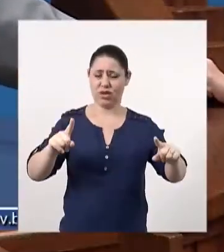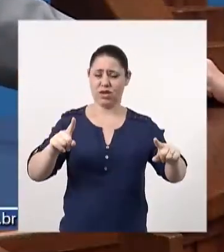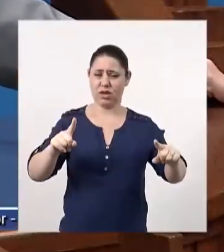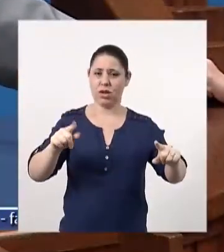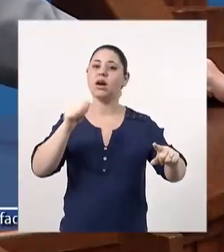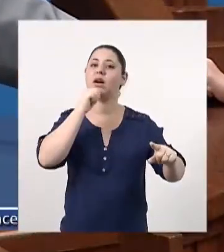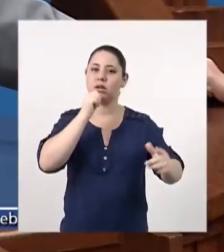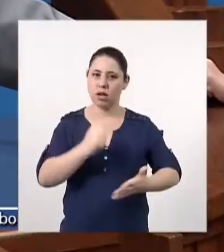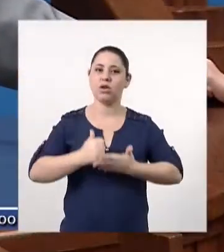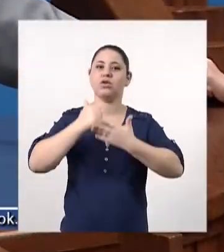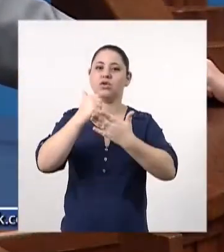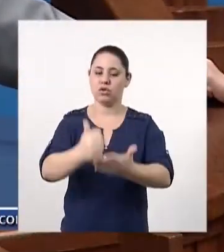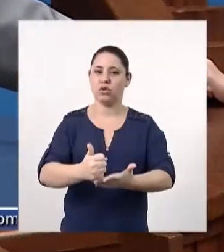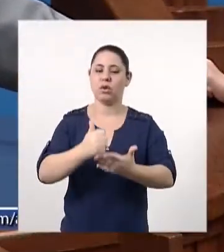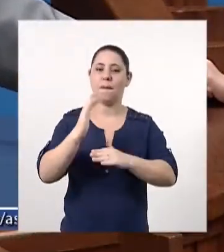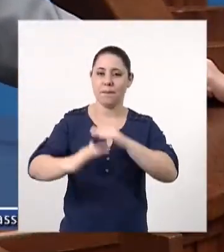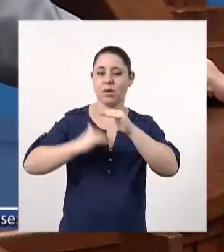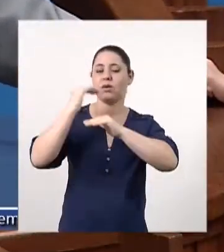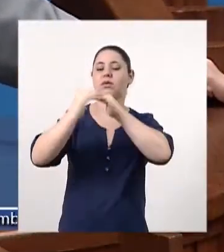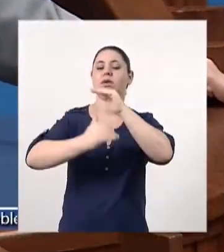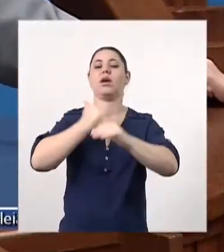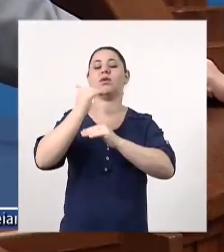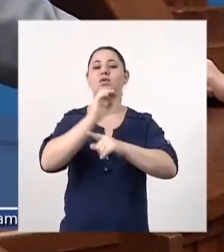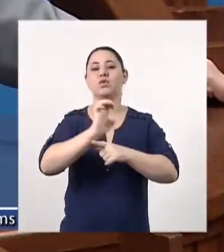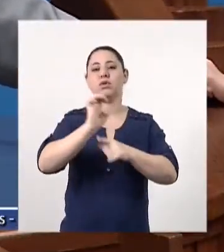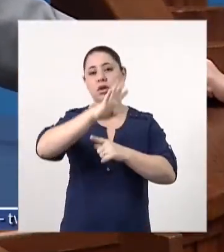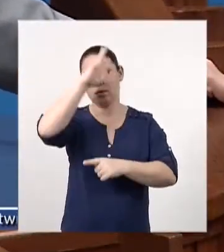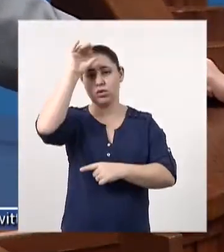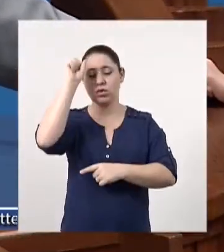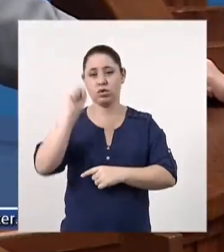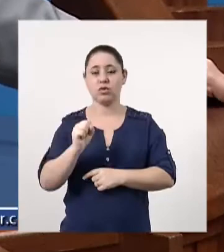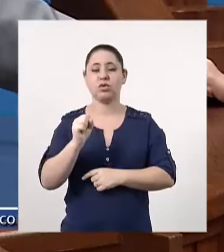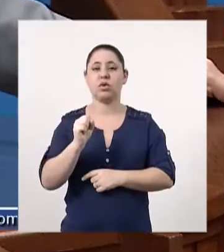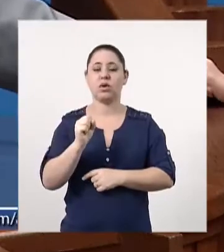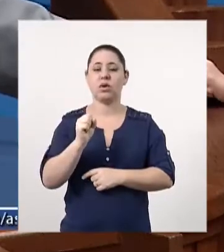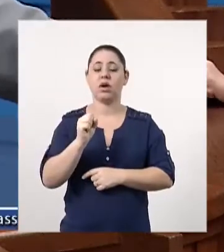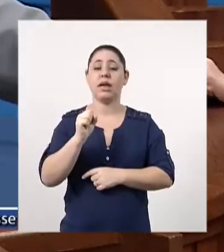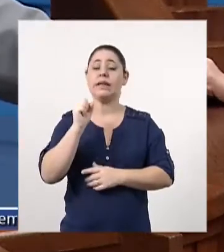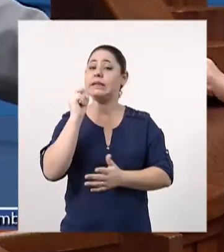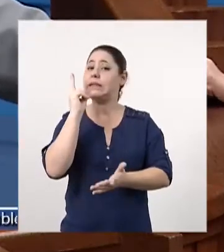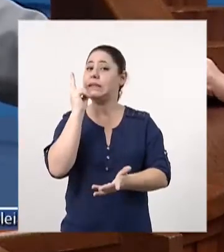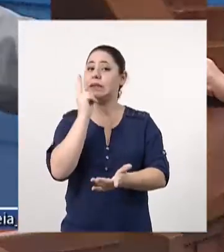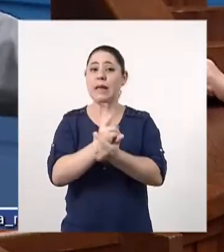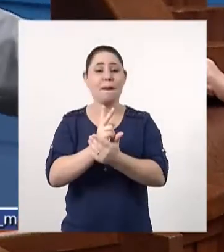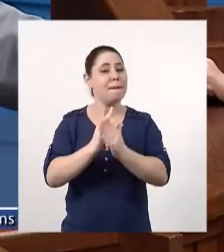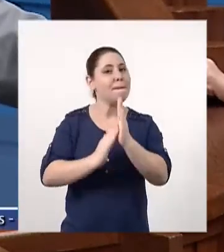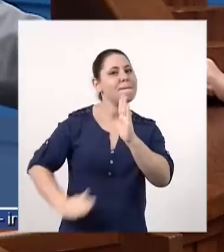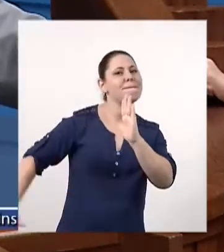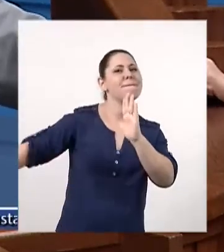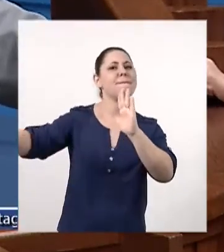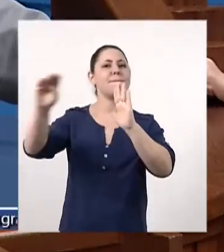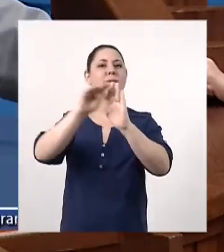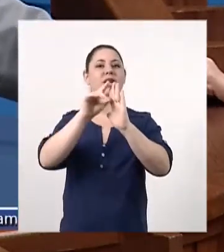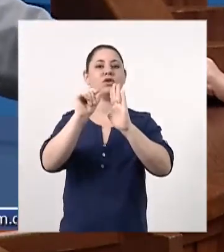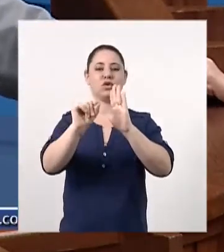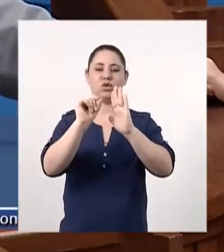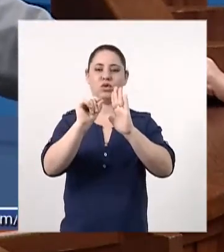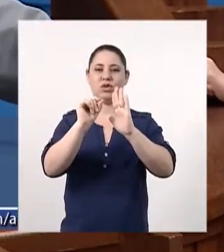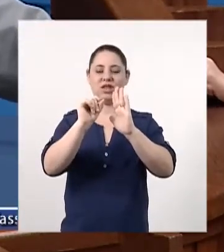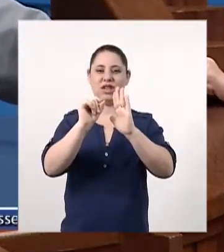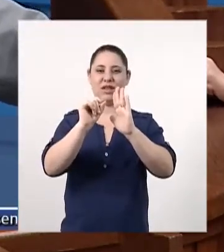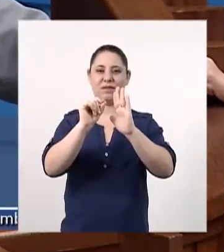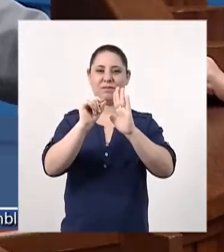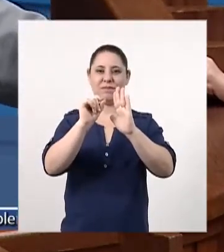contribuir com o progresso e desenvolvimento do Mato Grosso do Sul e seja, sobretudo, a caixa de